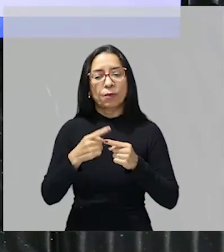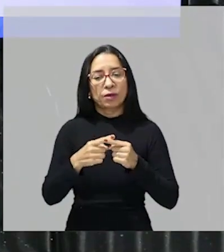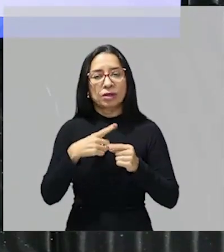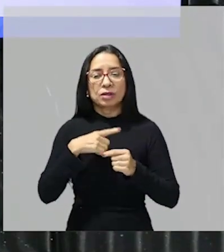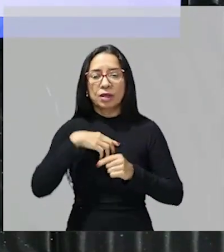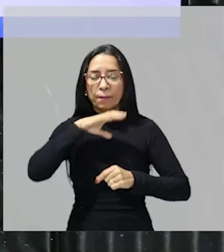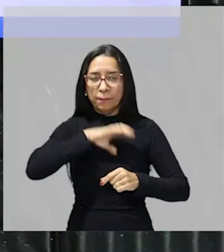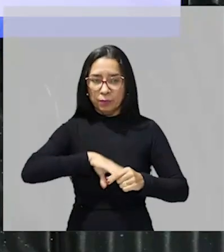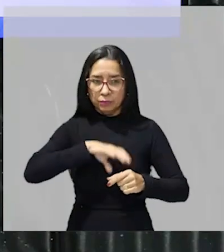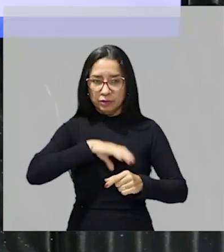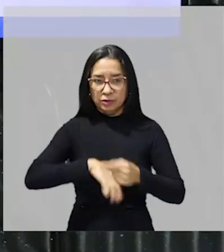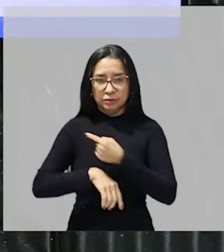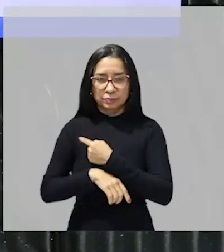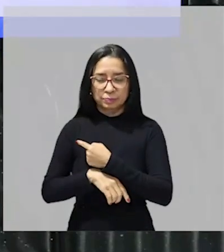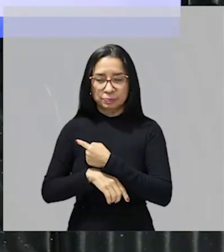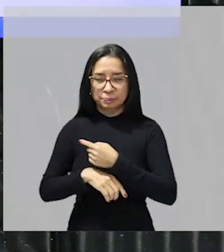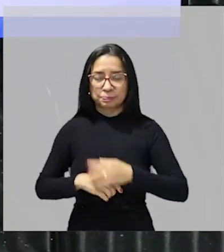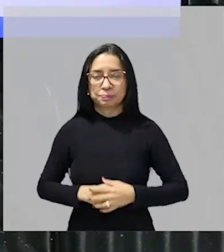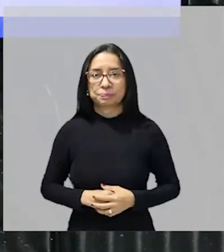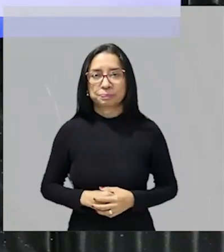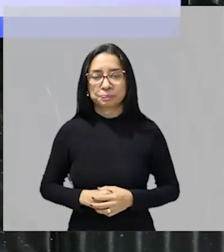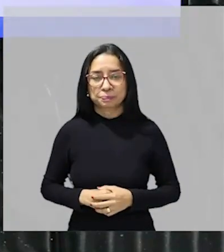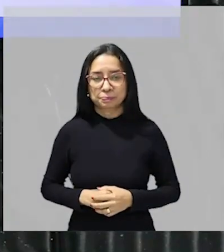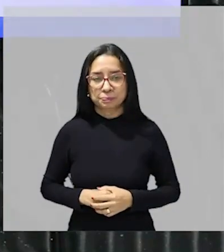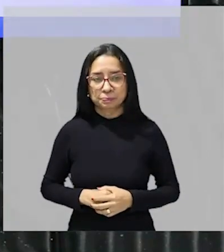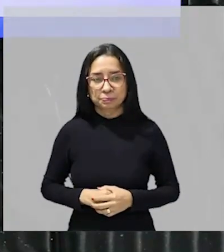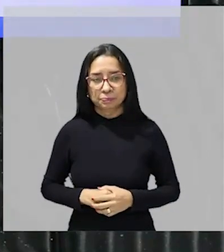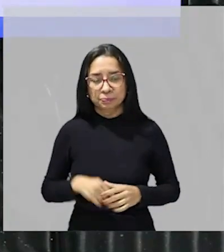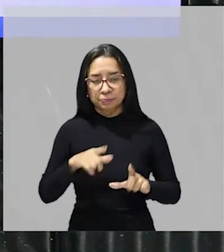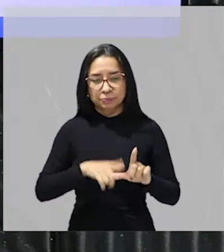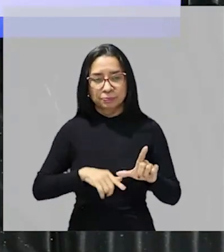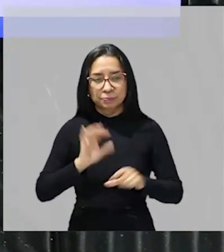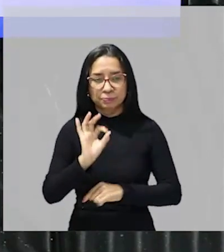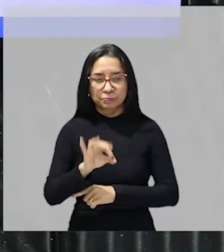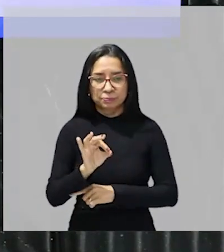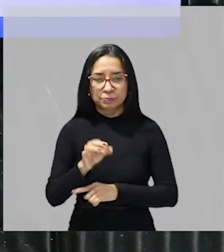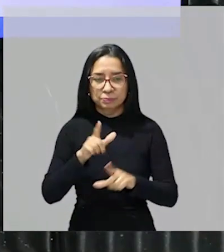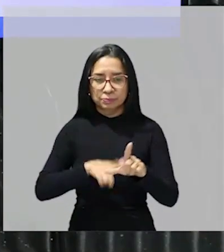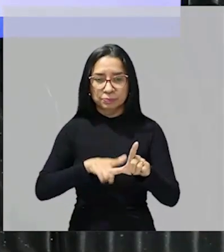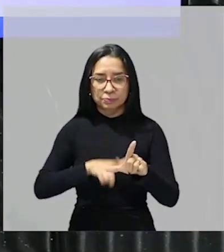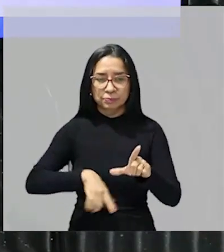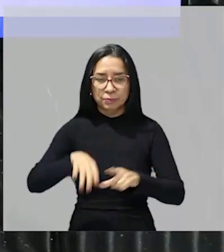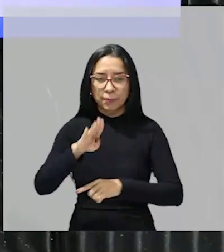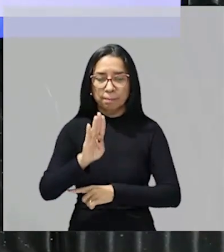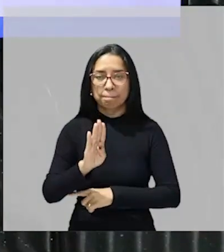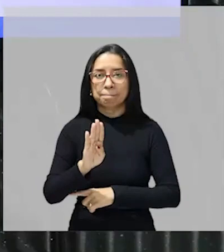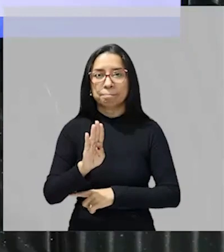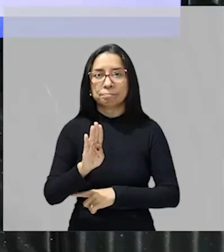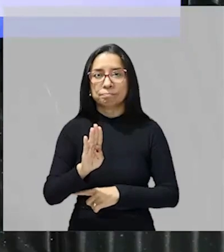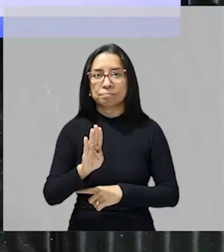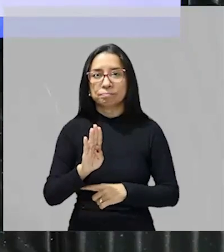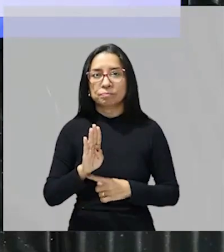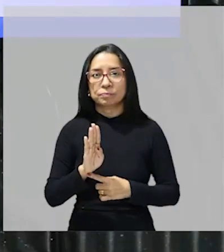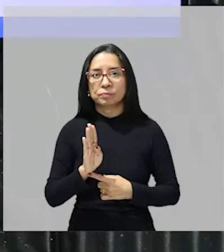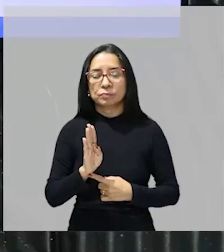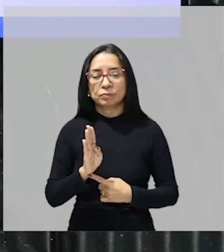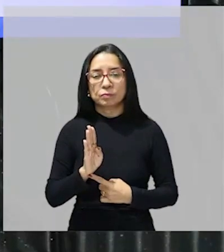Vamos confirmar aqui a resposta, destino trágico de Santiago, que a mãe dele foi incapaz de prever nos sonhos